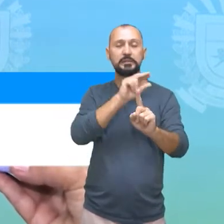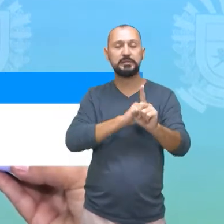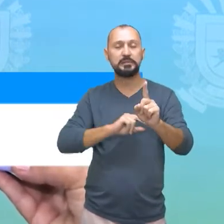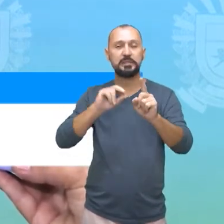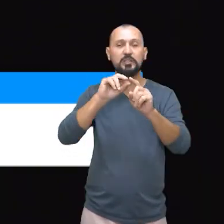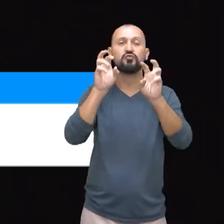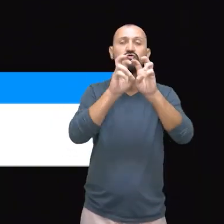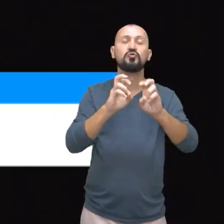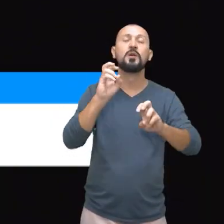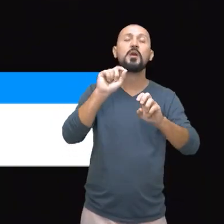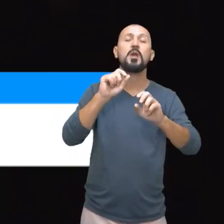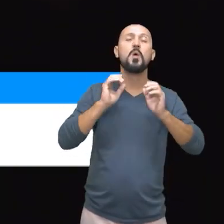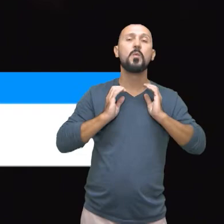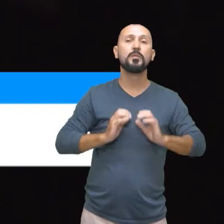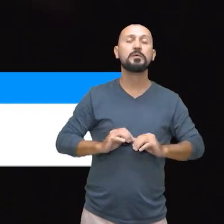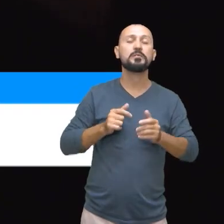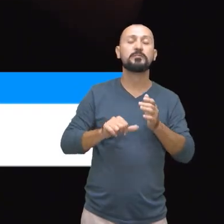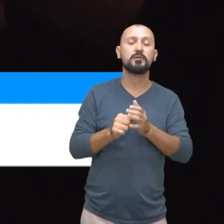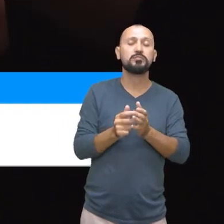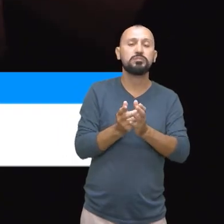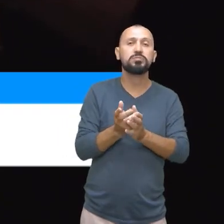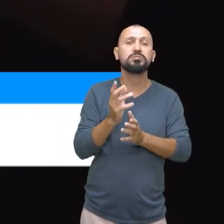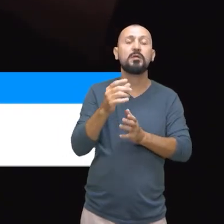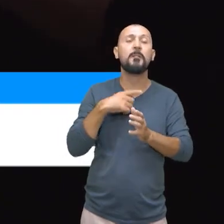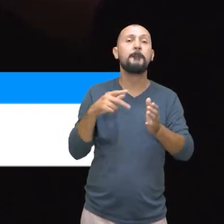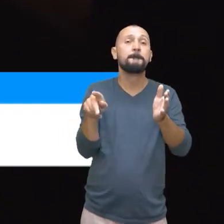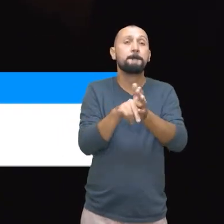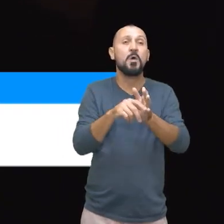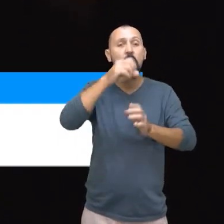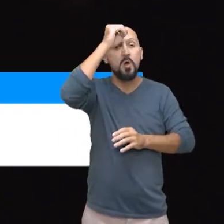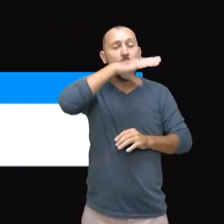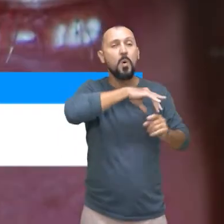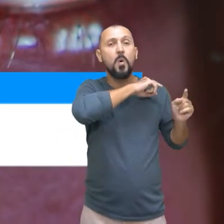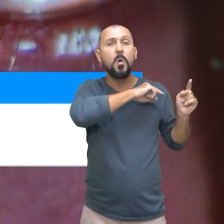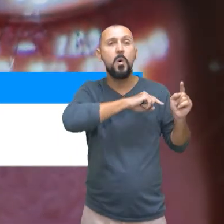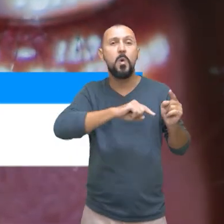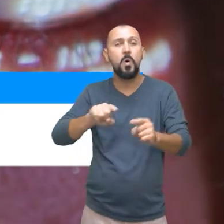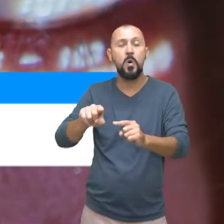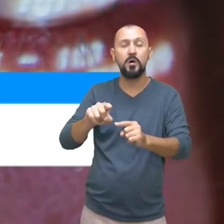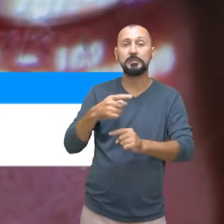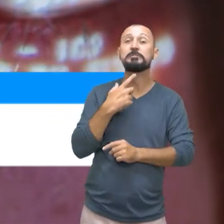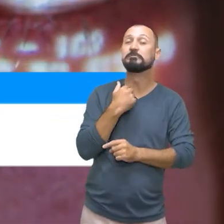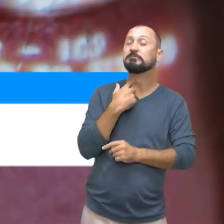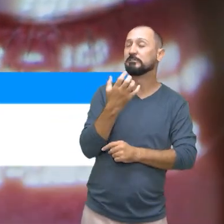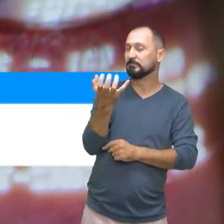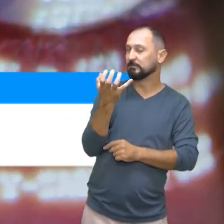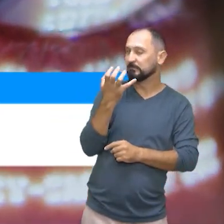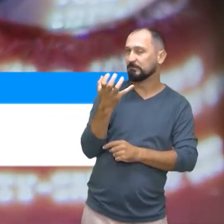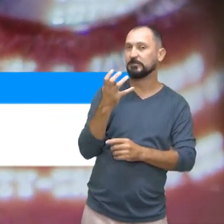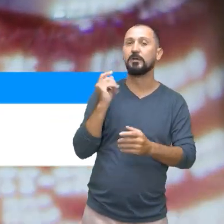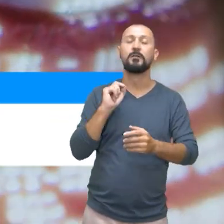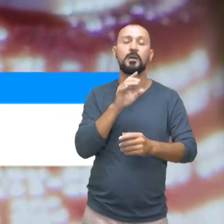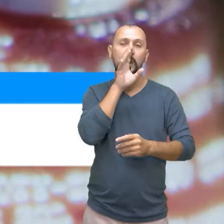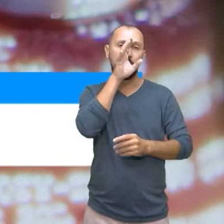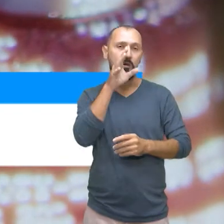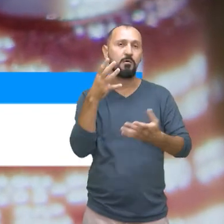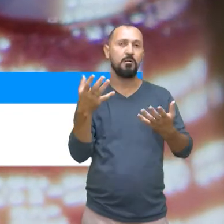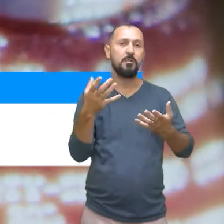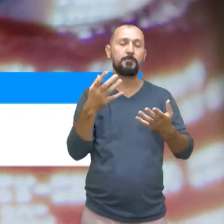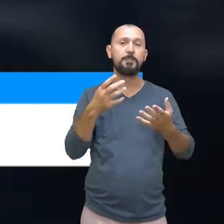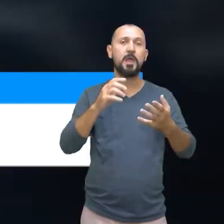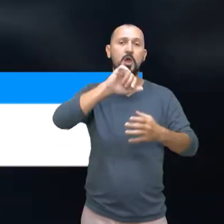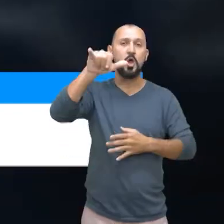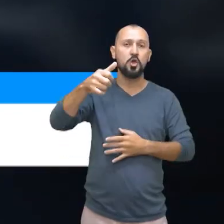na internet. O assédio virtual é um comportamento repetitivo, de cunho agressivo e